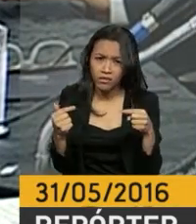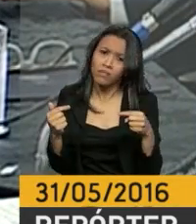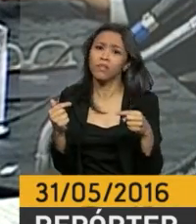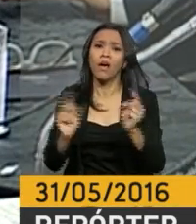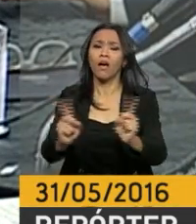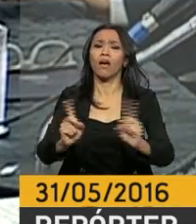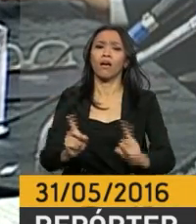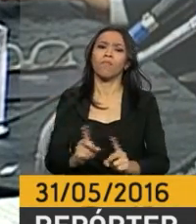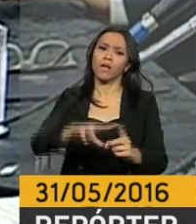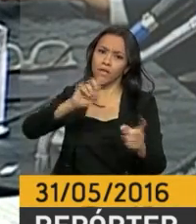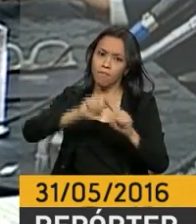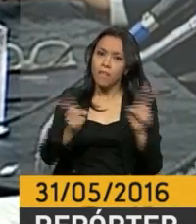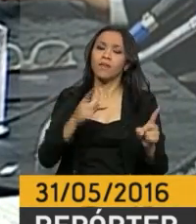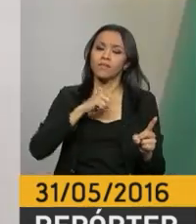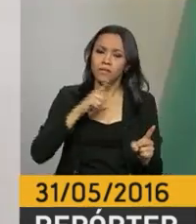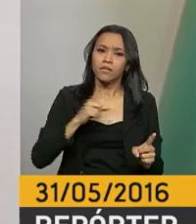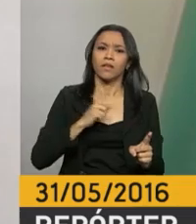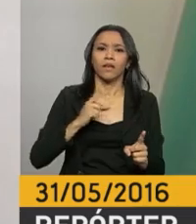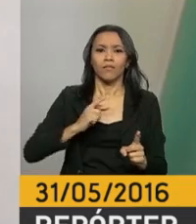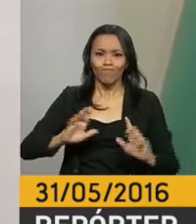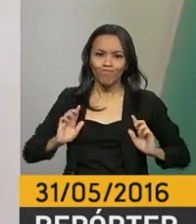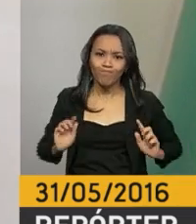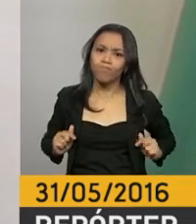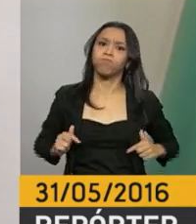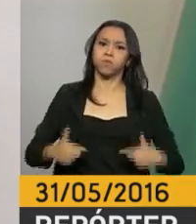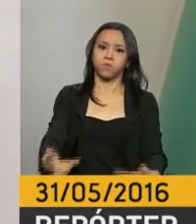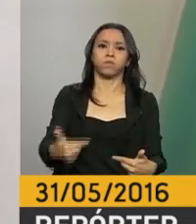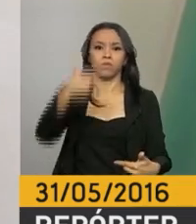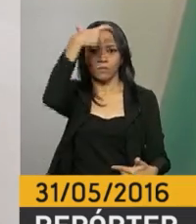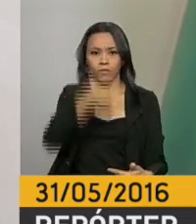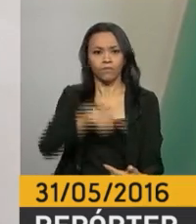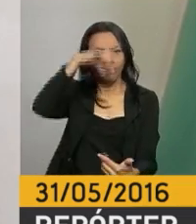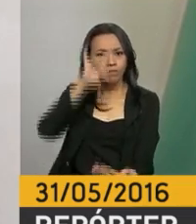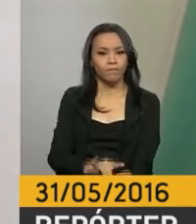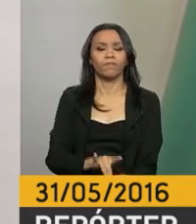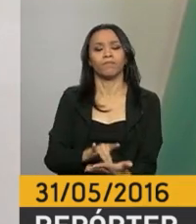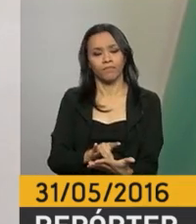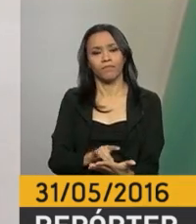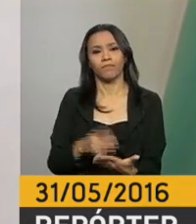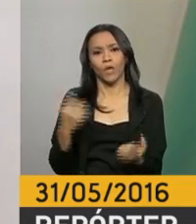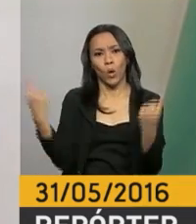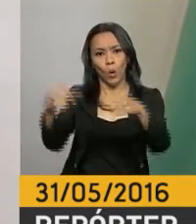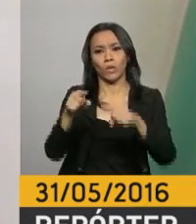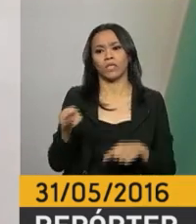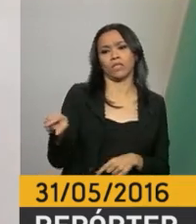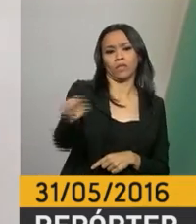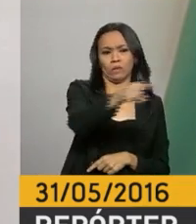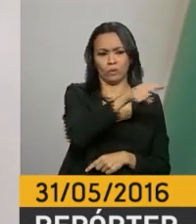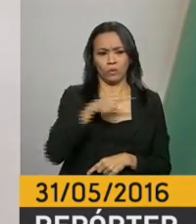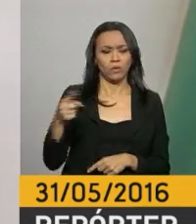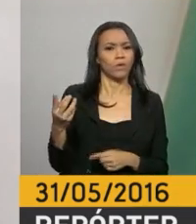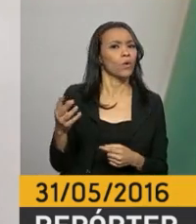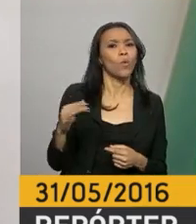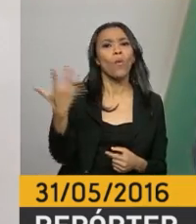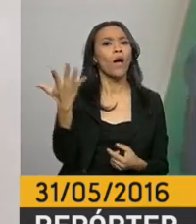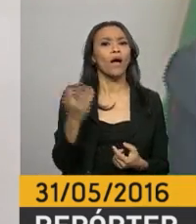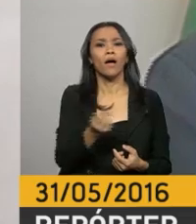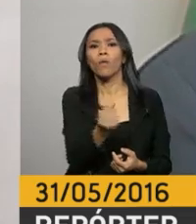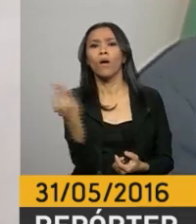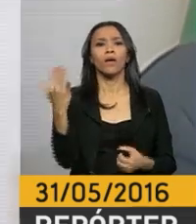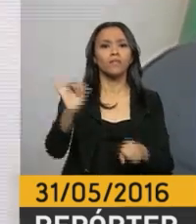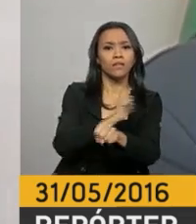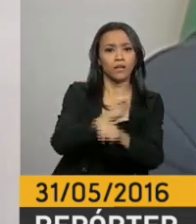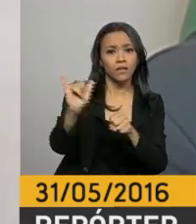mais dirá aos senhores, né, e às senhoras, quais as providências que serão tomadas a partir